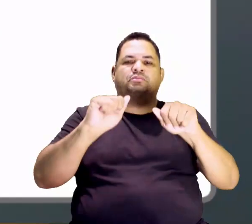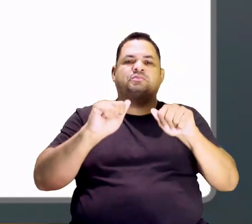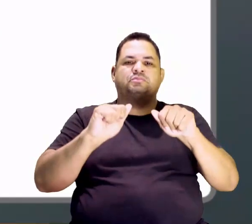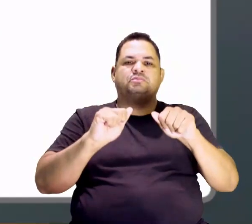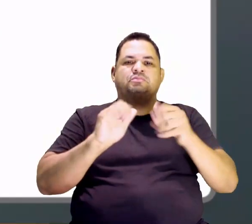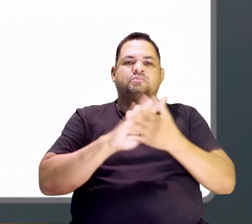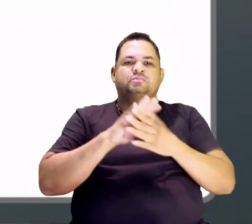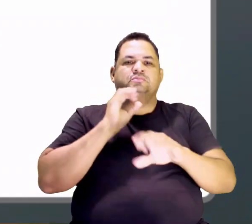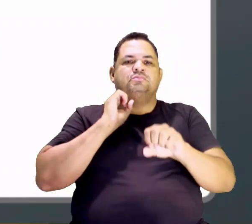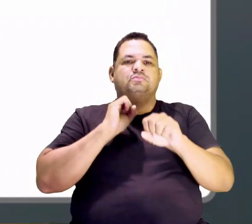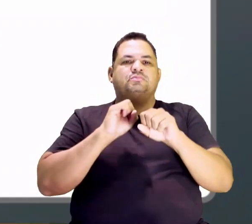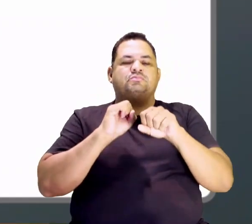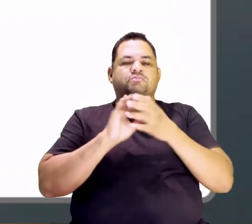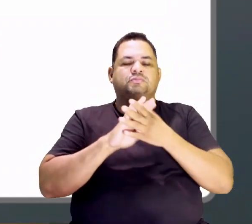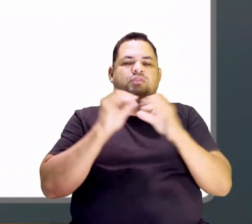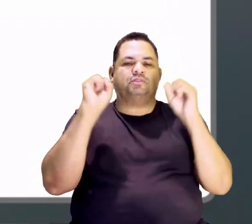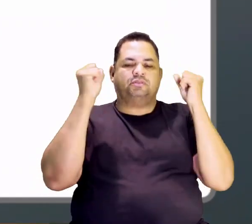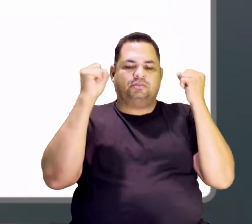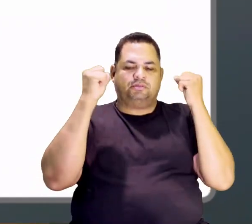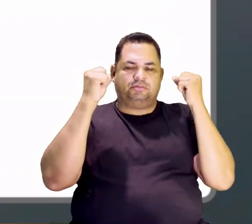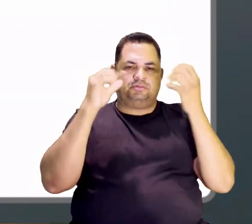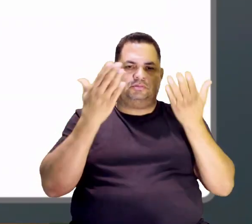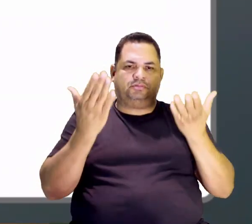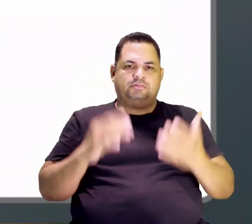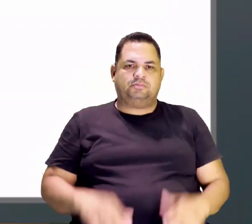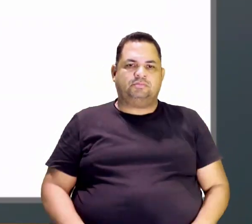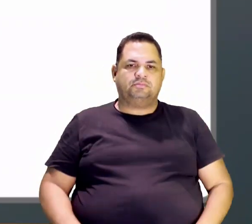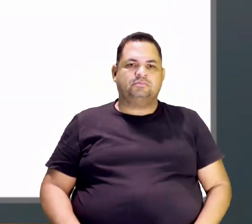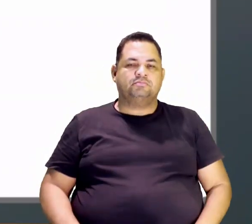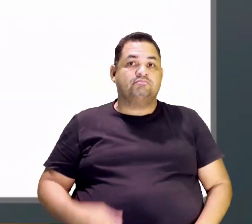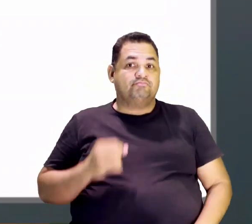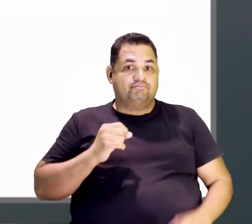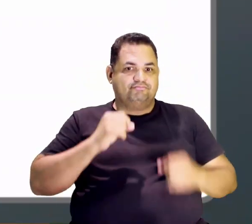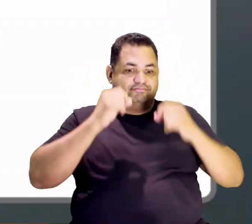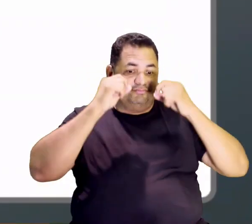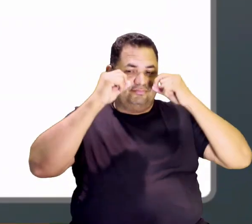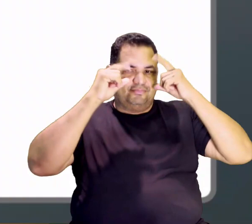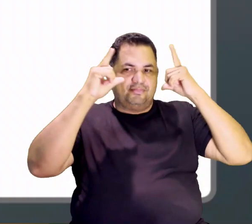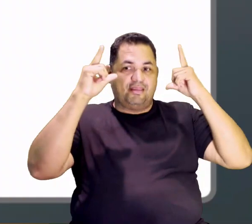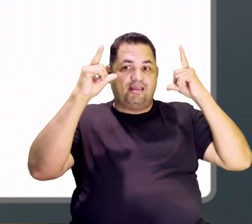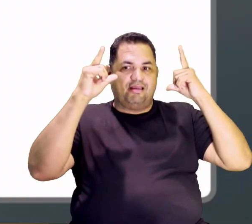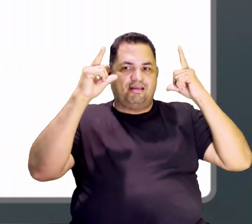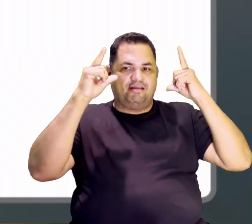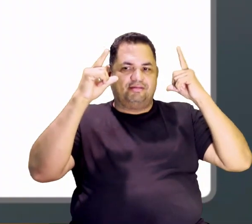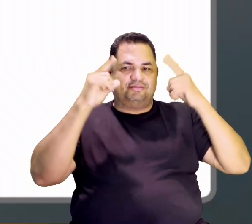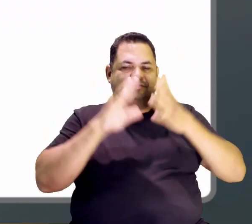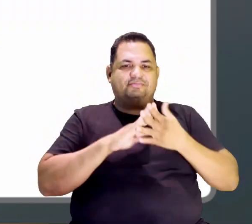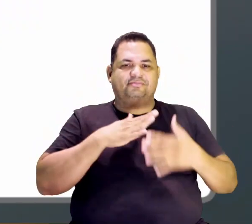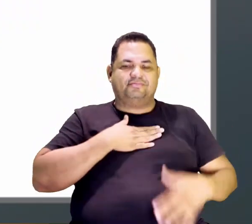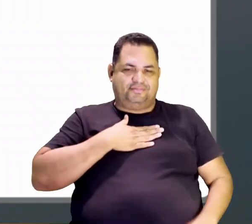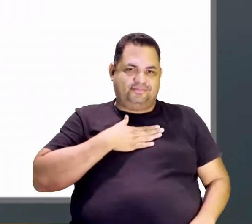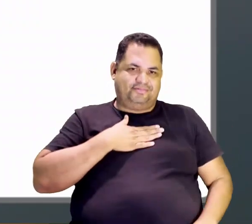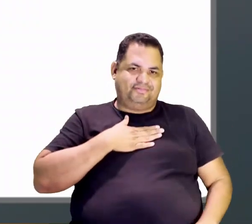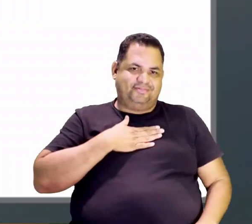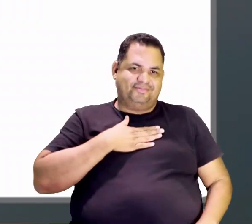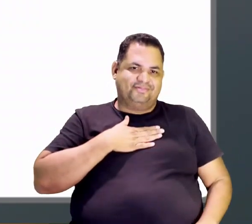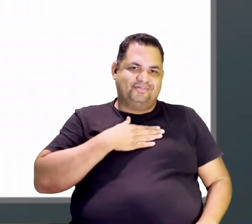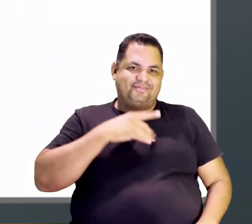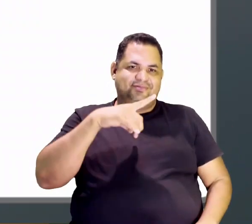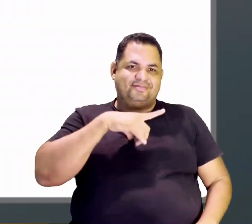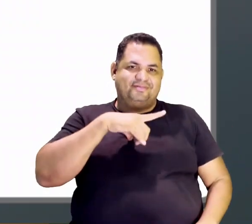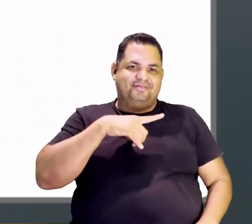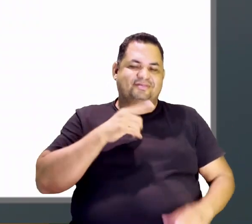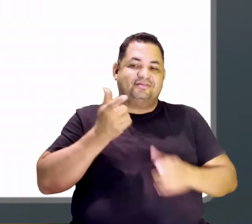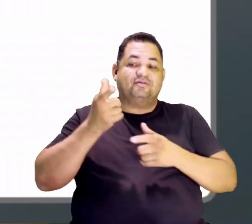educação física. Então, assim, brilha meus olhos. Brilha o seu também? Pois é. E aí nós temos um outro grupo que é